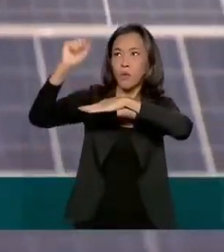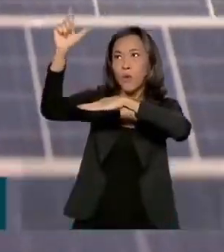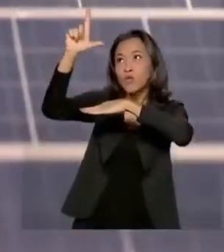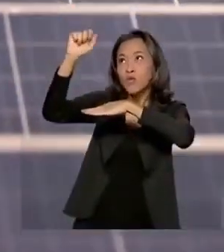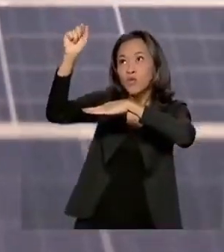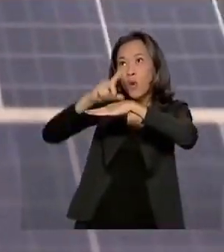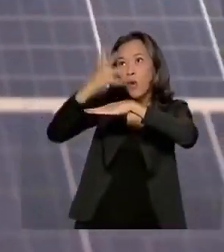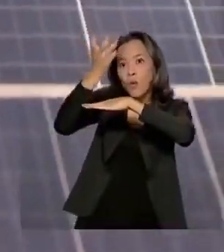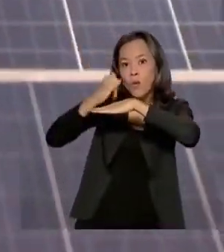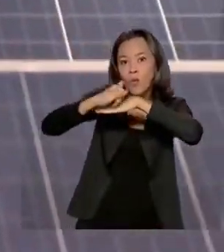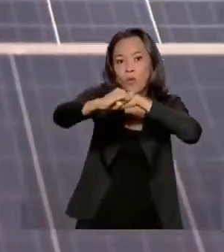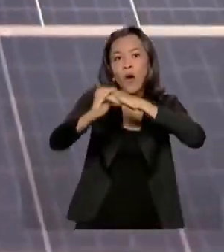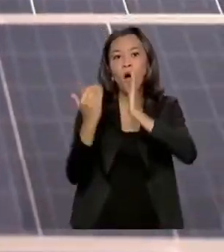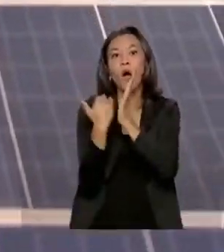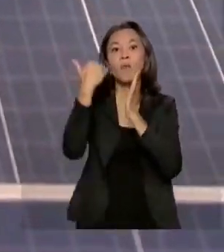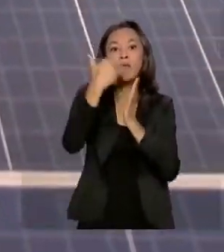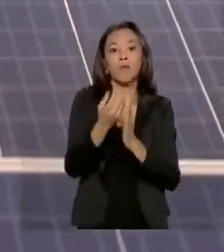cresceu 66 por cento no país